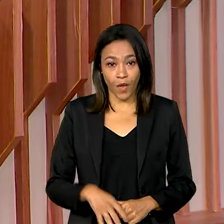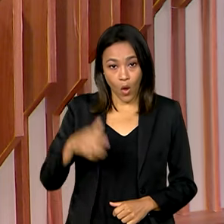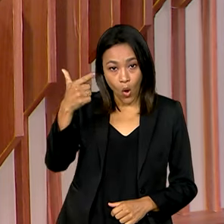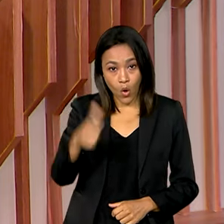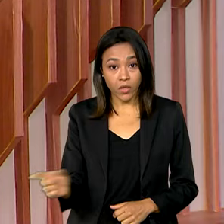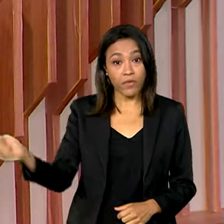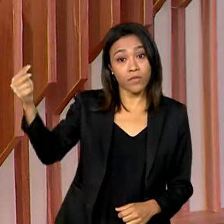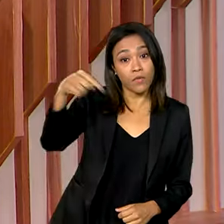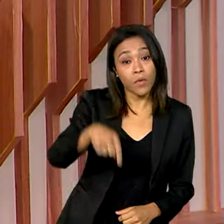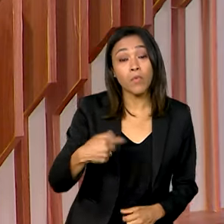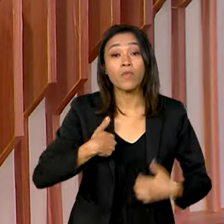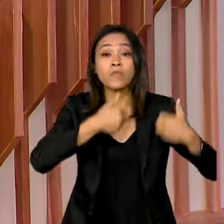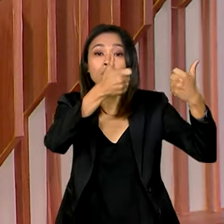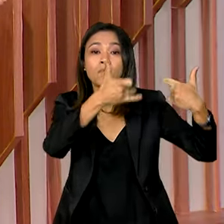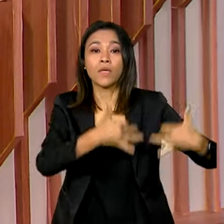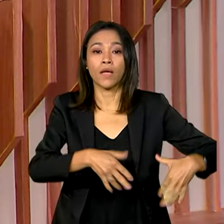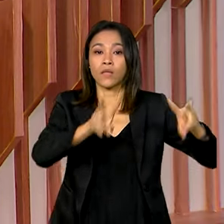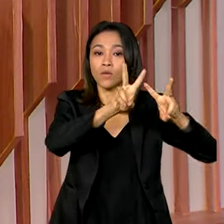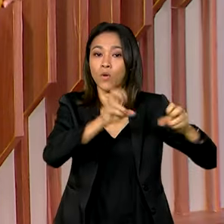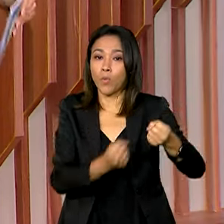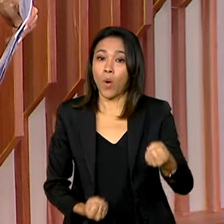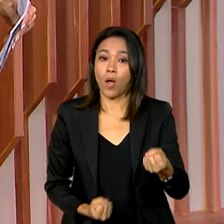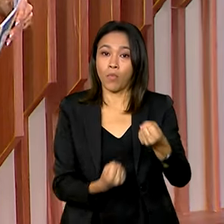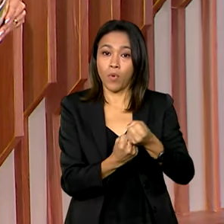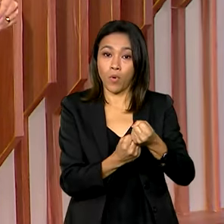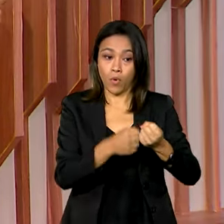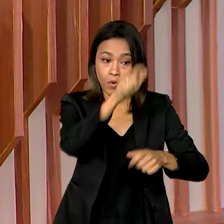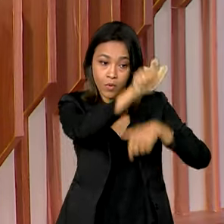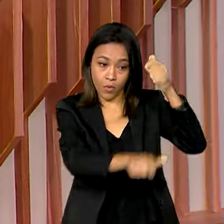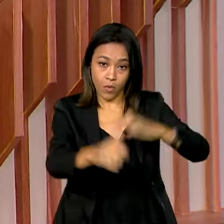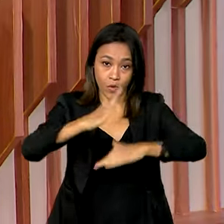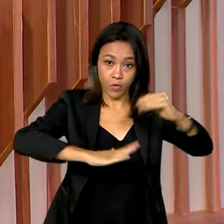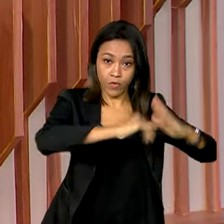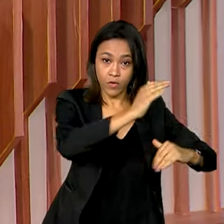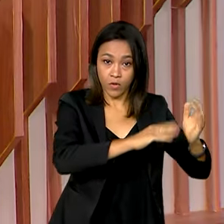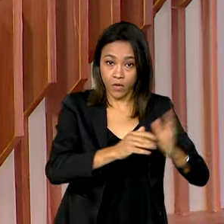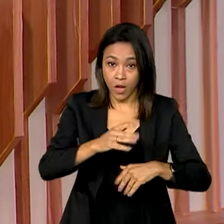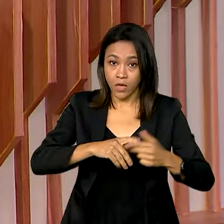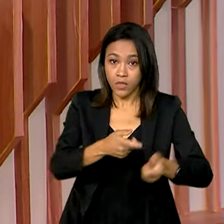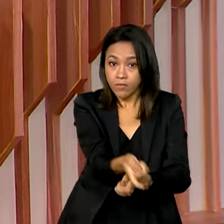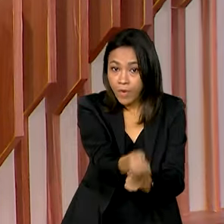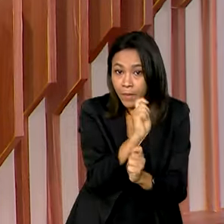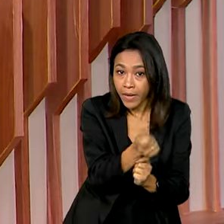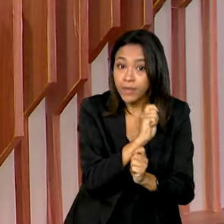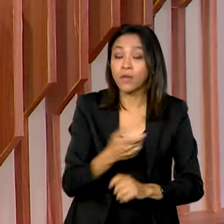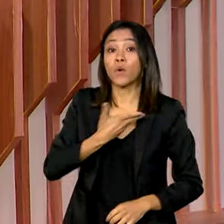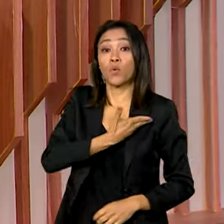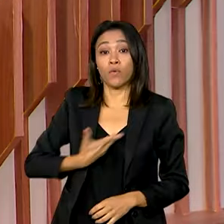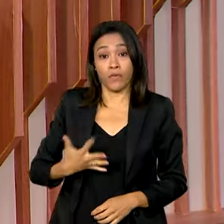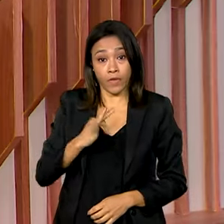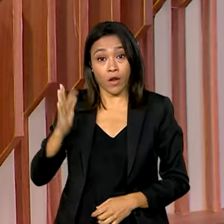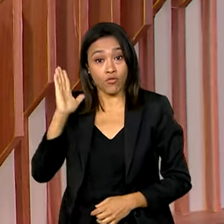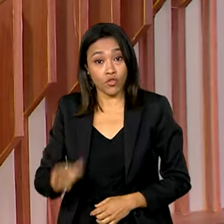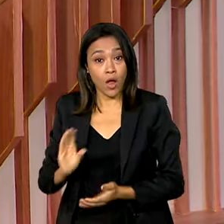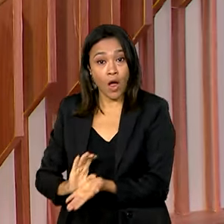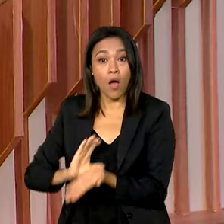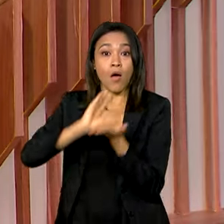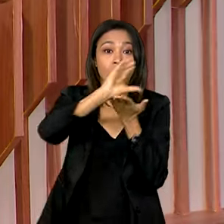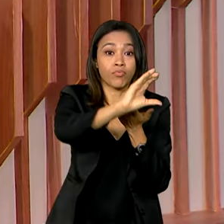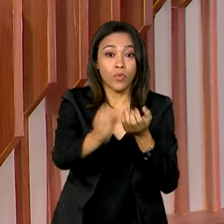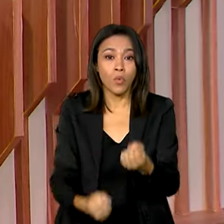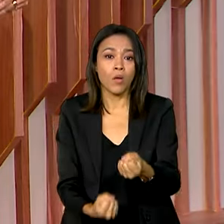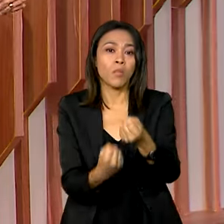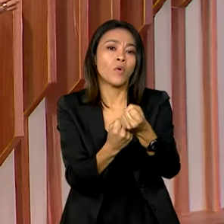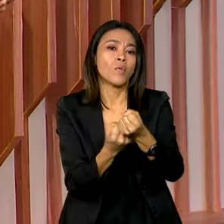Estamos de volta e vamos falar do apoio aos profissionais da pesca. O governo federal anunciou a liberação de um auxílio emergencial para